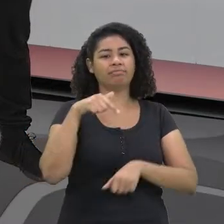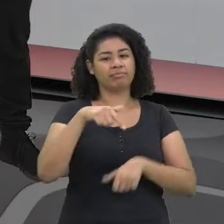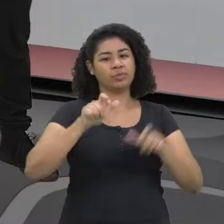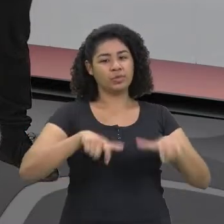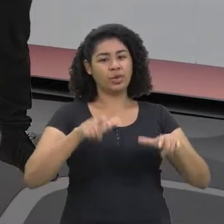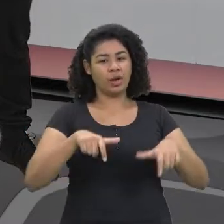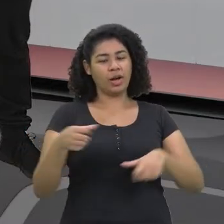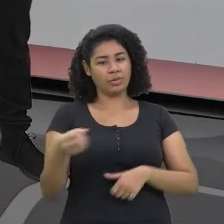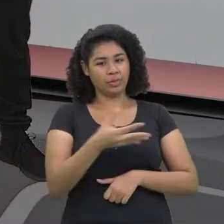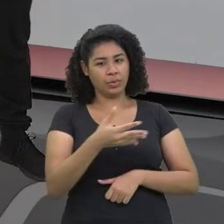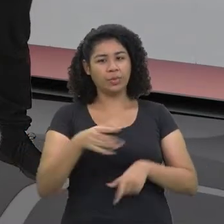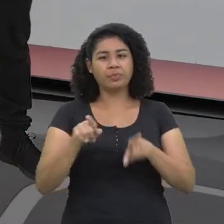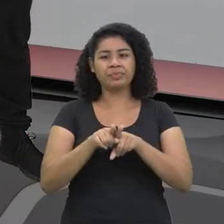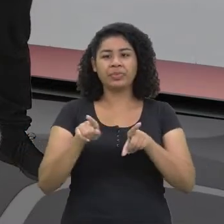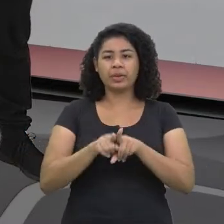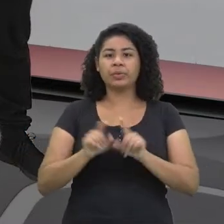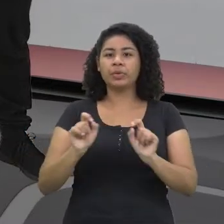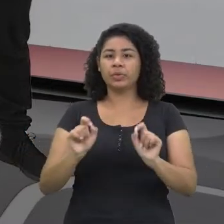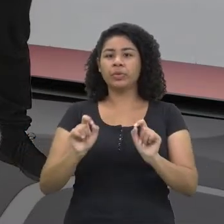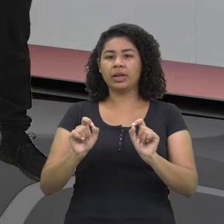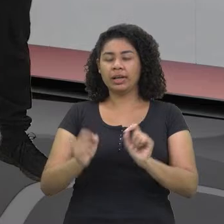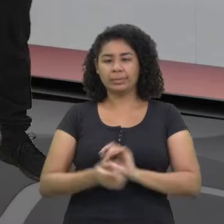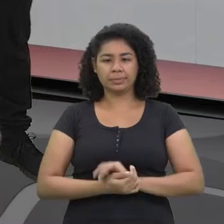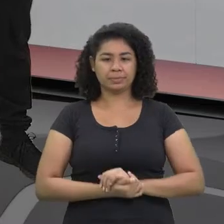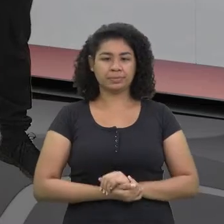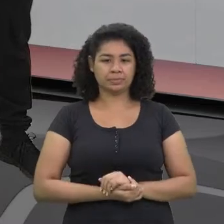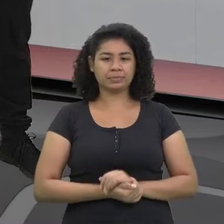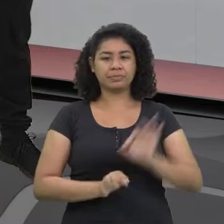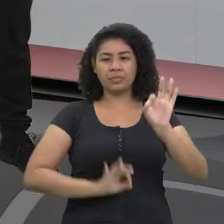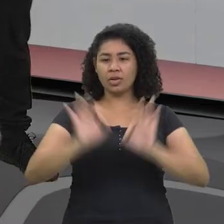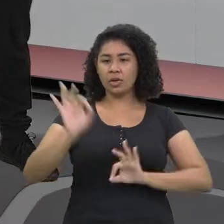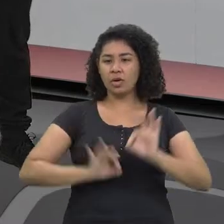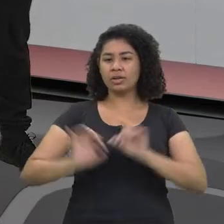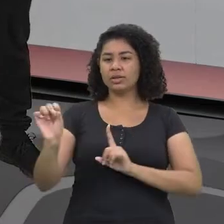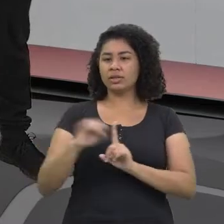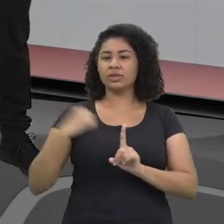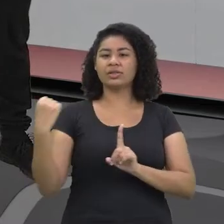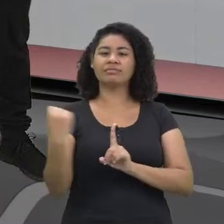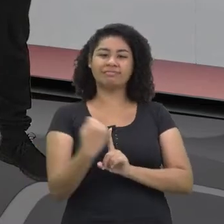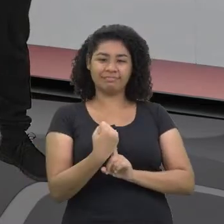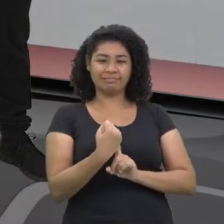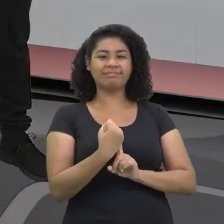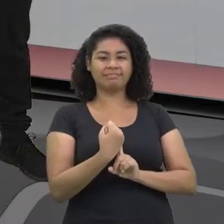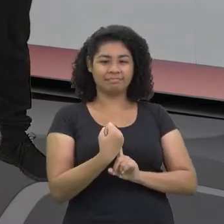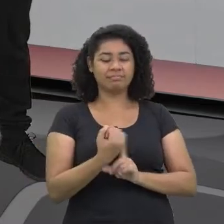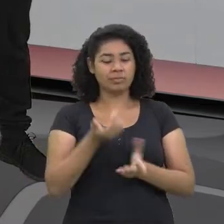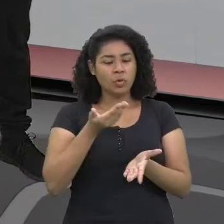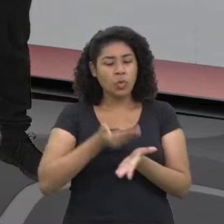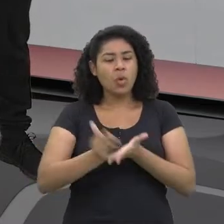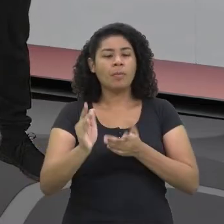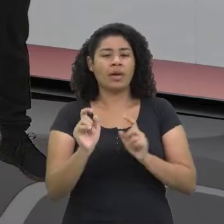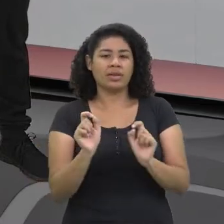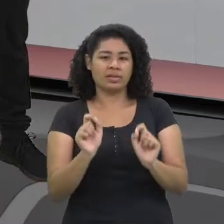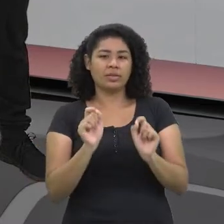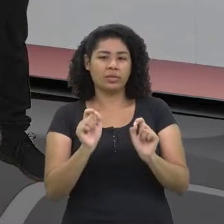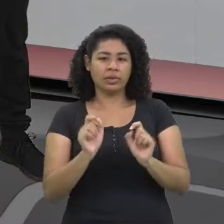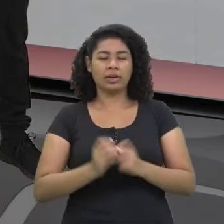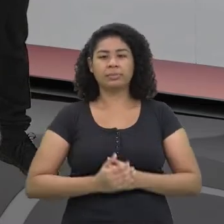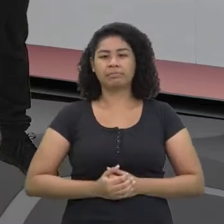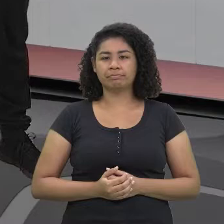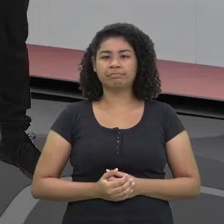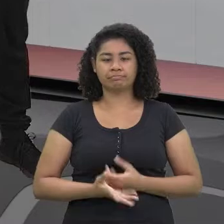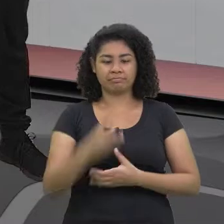ali de formatação da sociedade, tá? Que vai começar a se estabelecer dentro